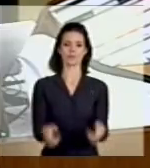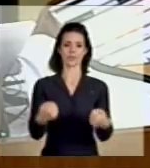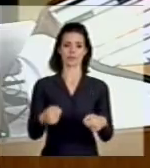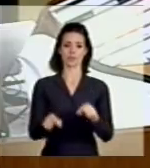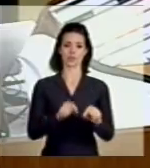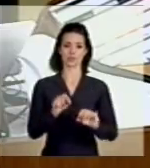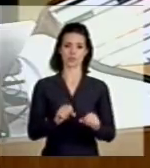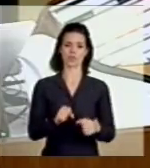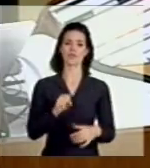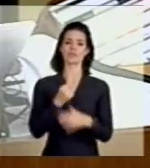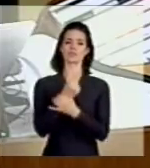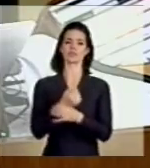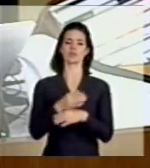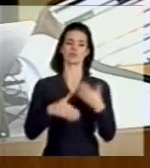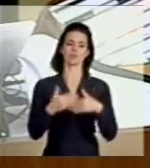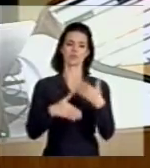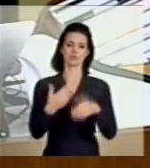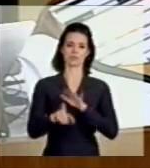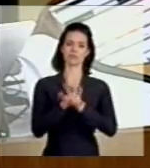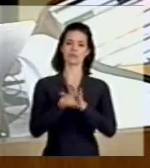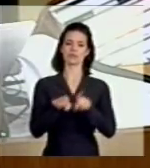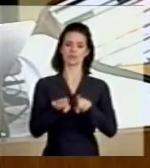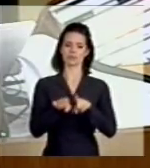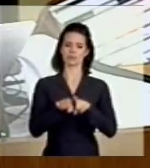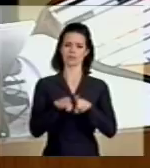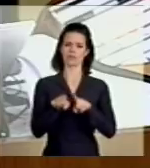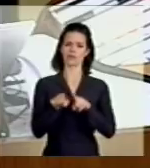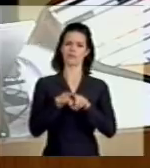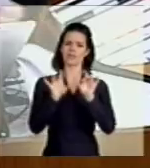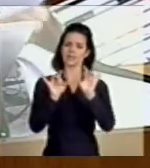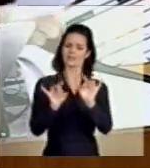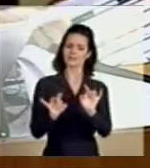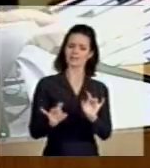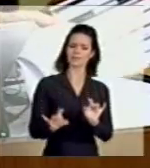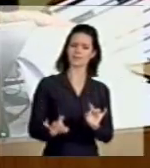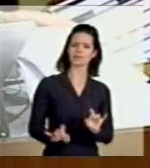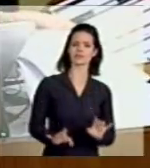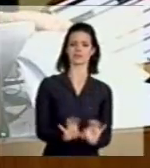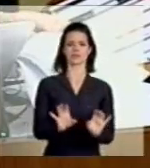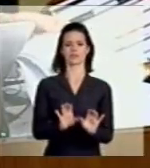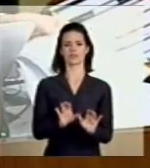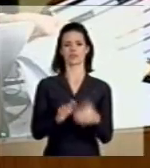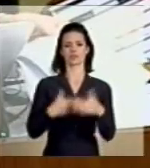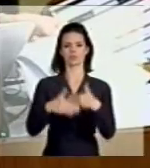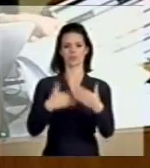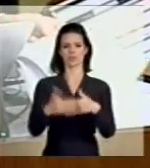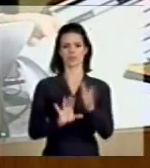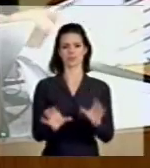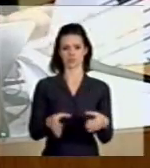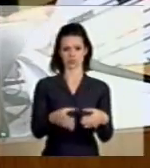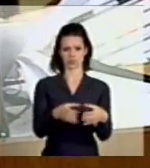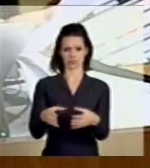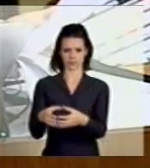resguardo ao devido processo legal, quanto das particularidades do processo coletivo. Eu transcrevo aqui